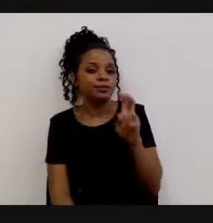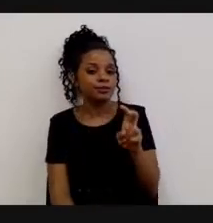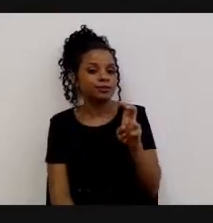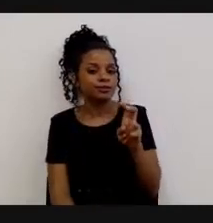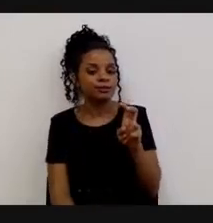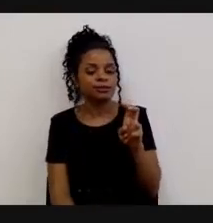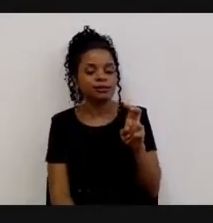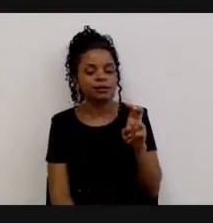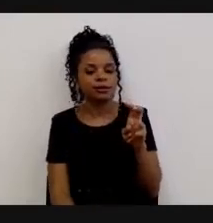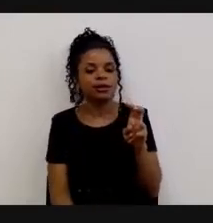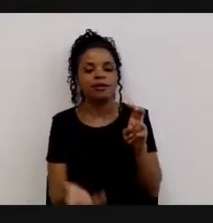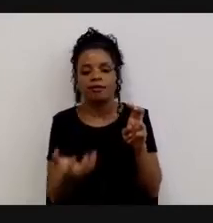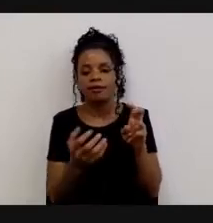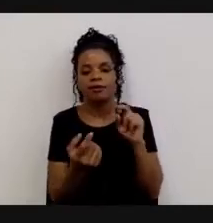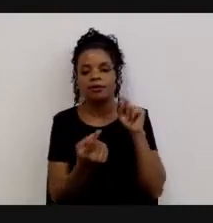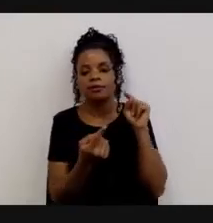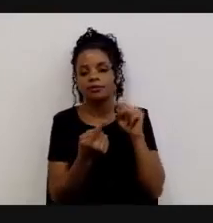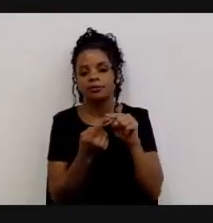justamente fazer um